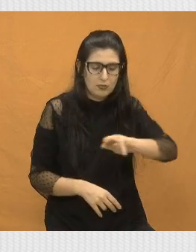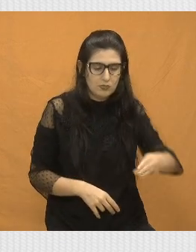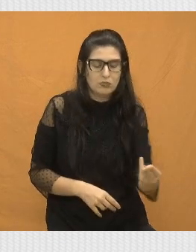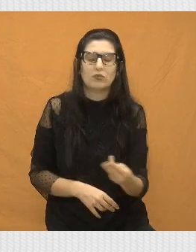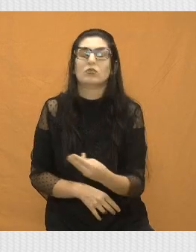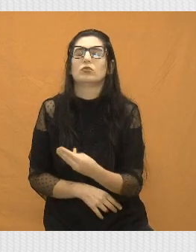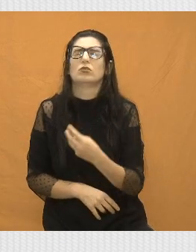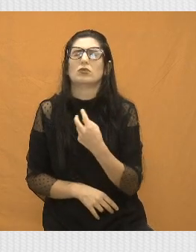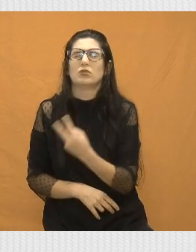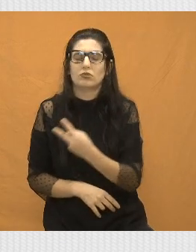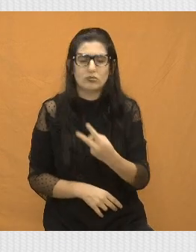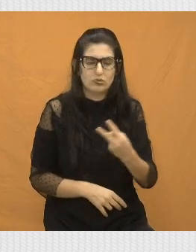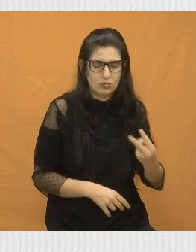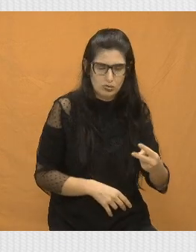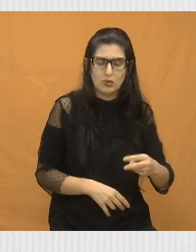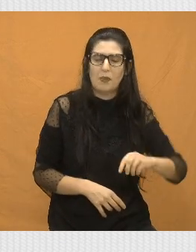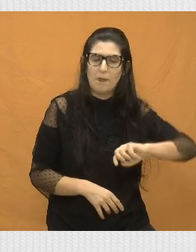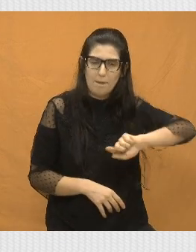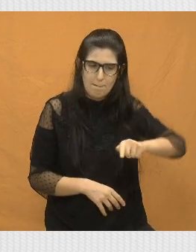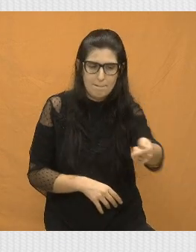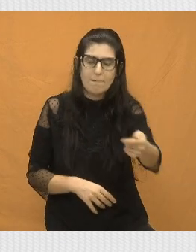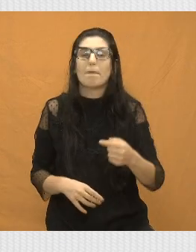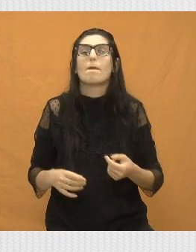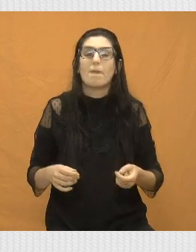545.222.000 e já realizados